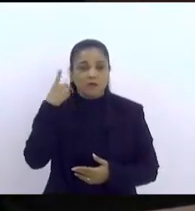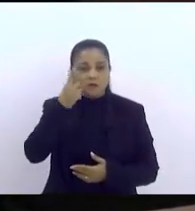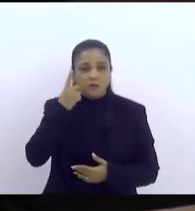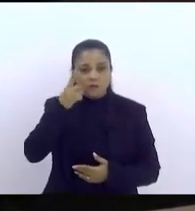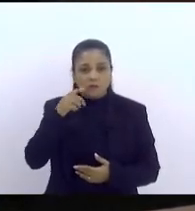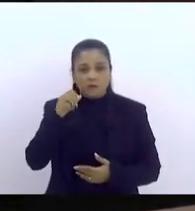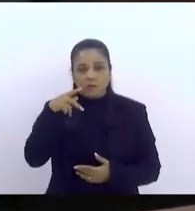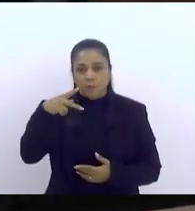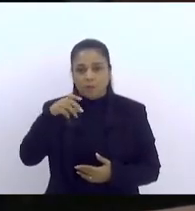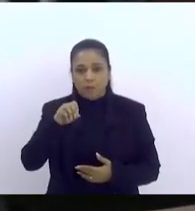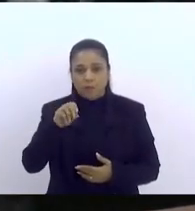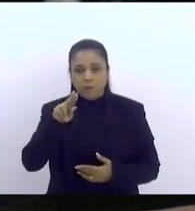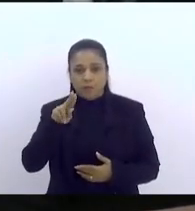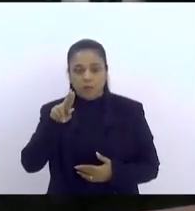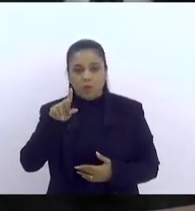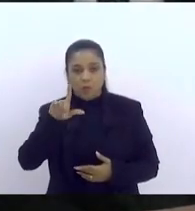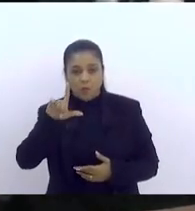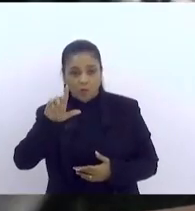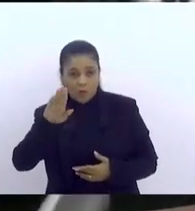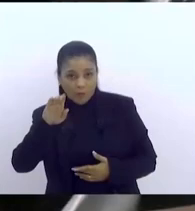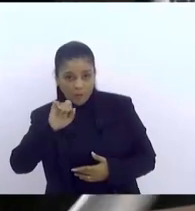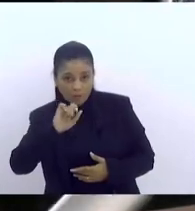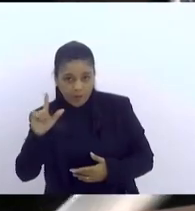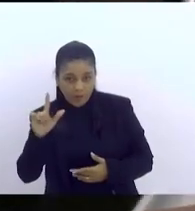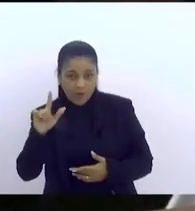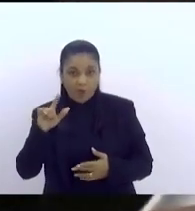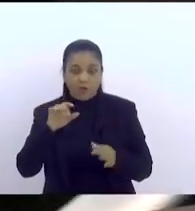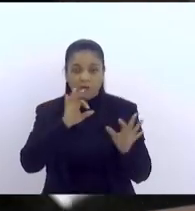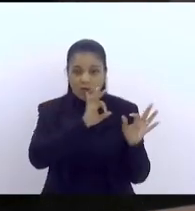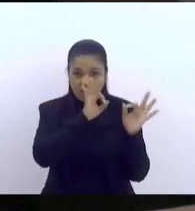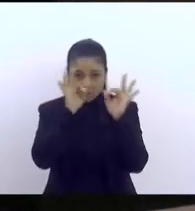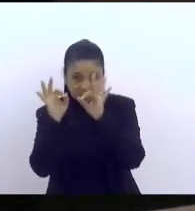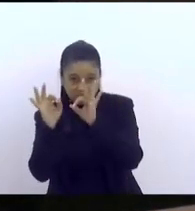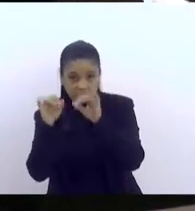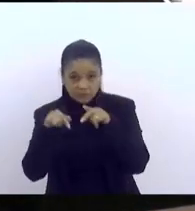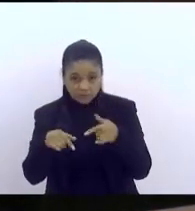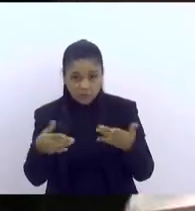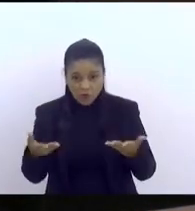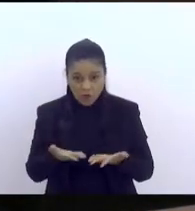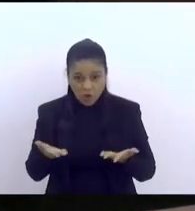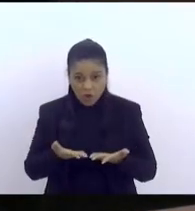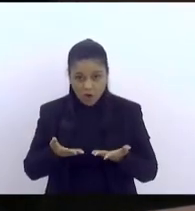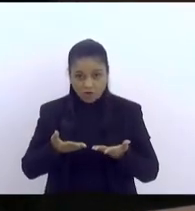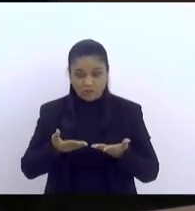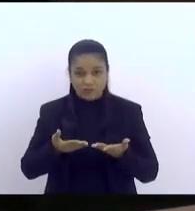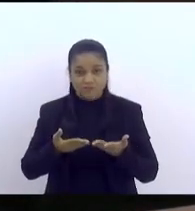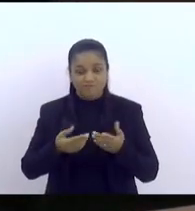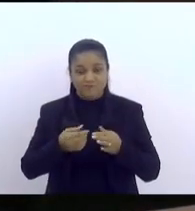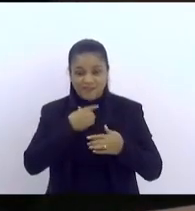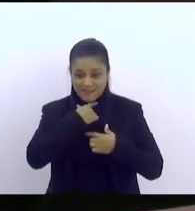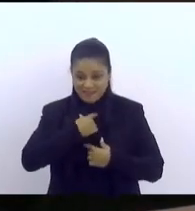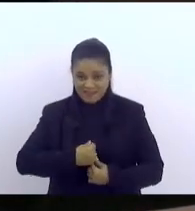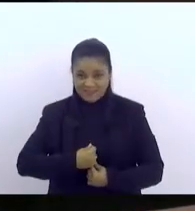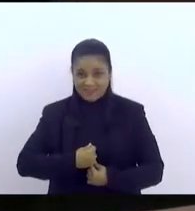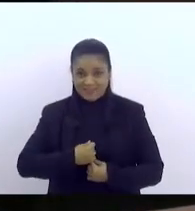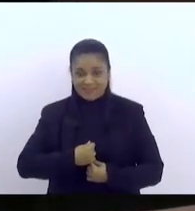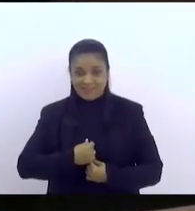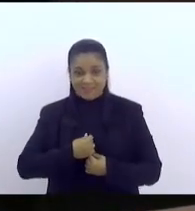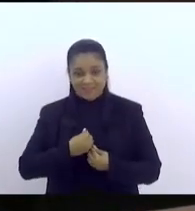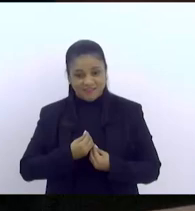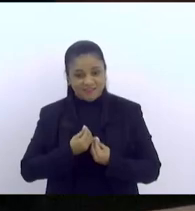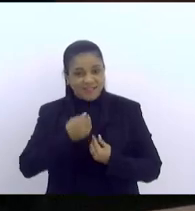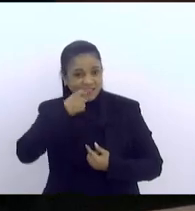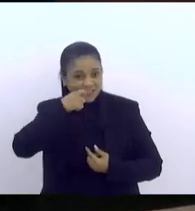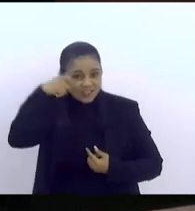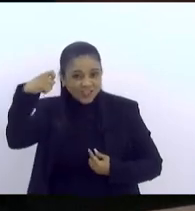que nos assistem, que ao invés de nós oferecermos essa instituição a medalha Tiradentes, que